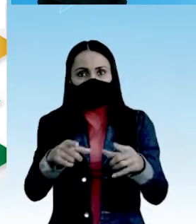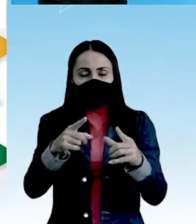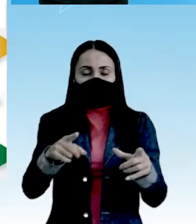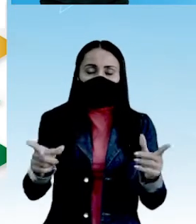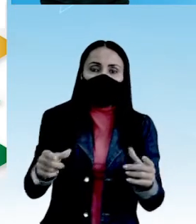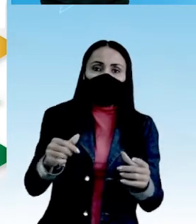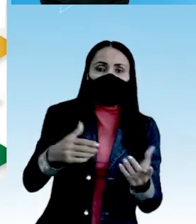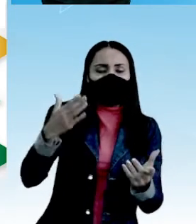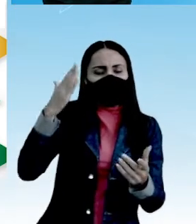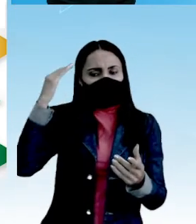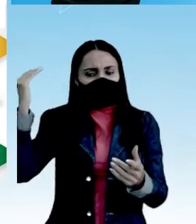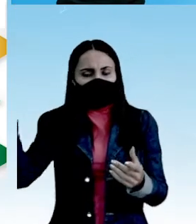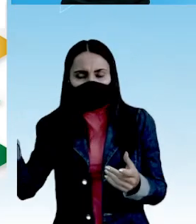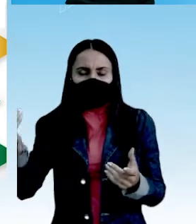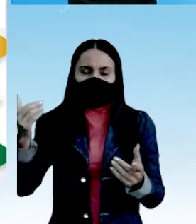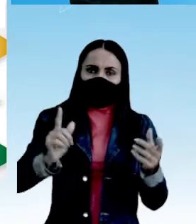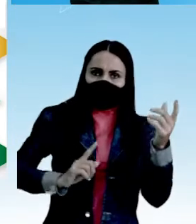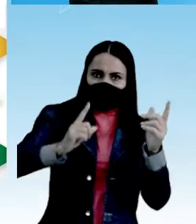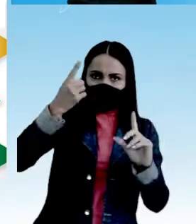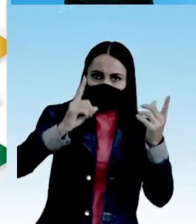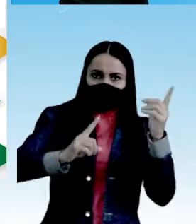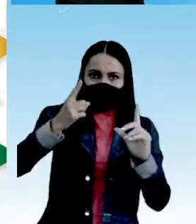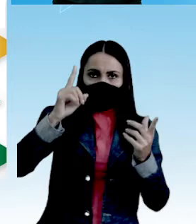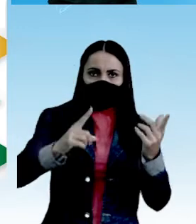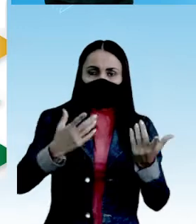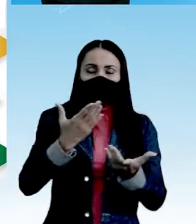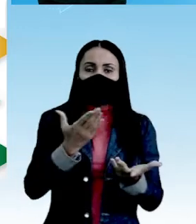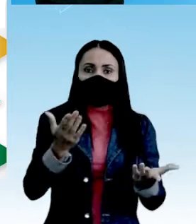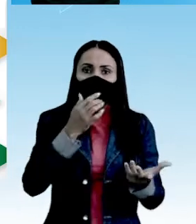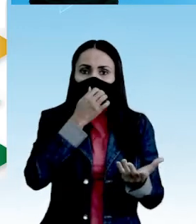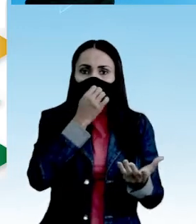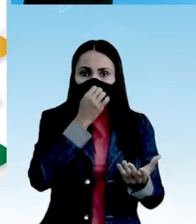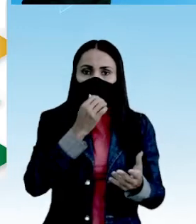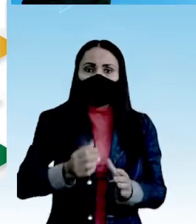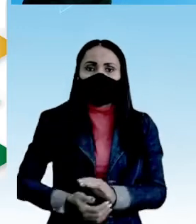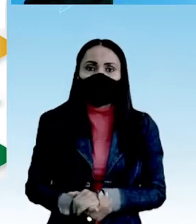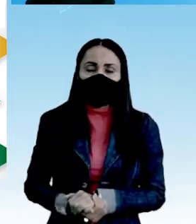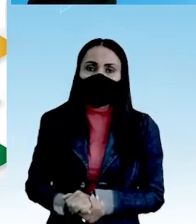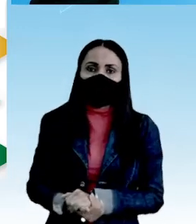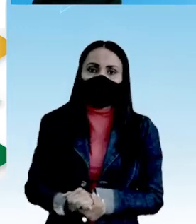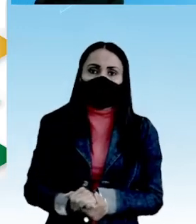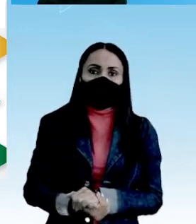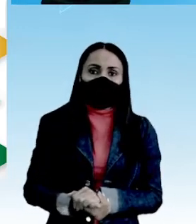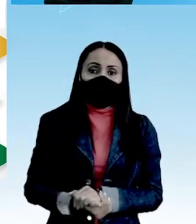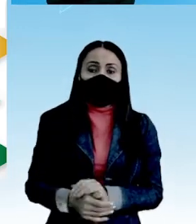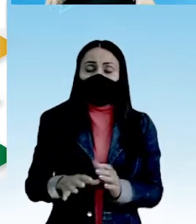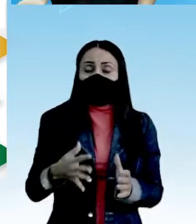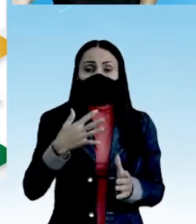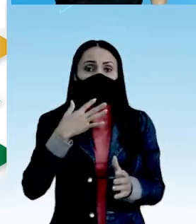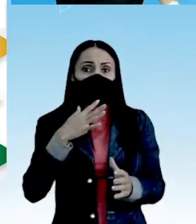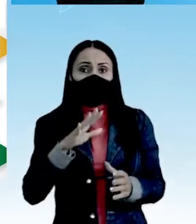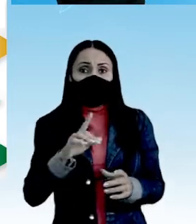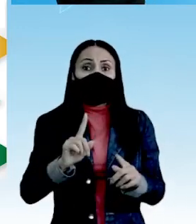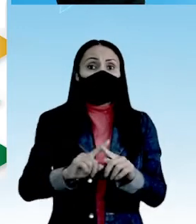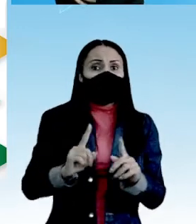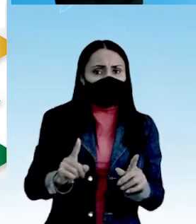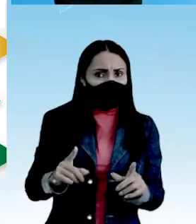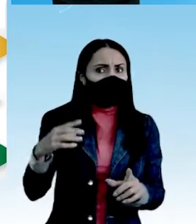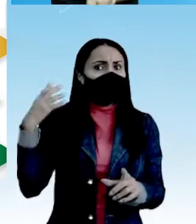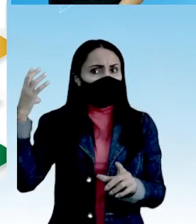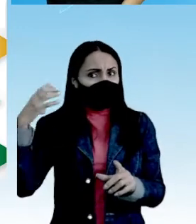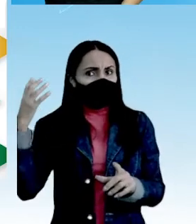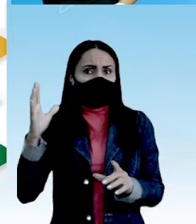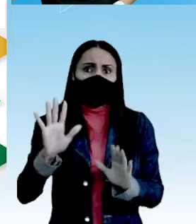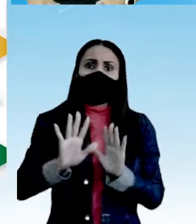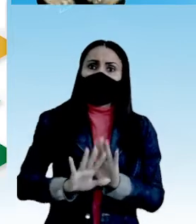Eu sou da lira, não posso negar. Oh, abre alas que eu quero passar. Mesmo quem nem conhece Chiquinha Gonzaga, em algum momento já ouviu